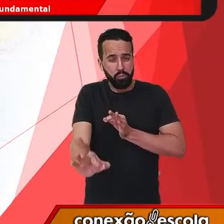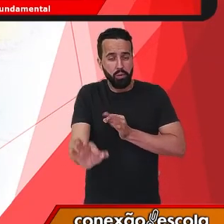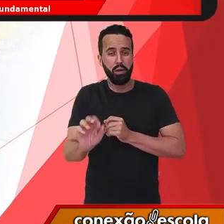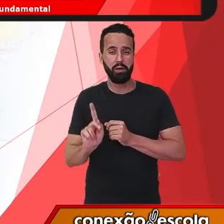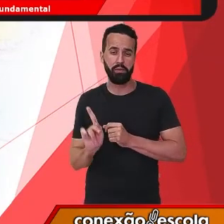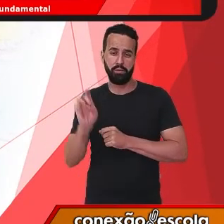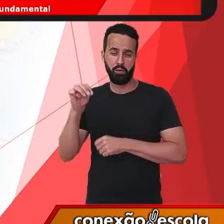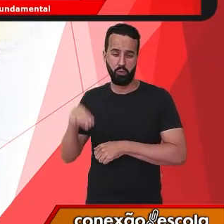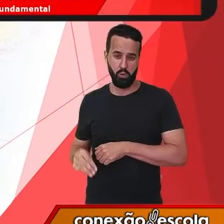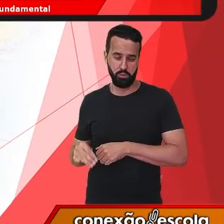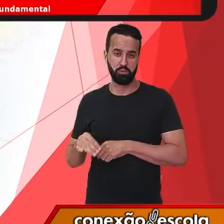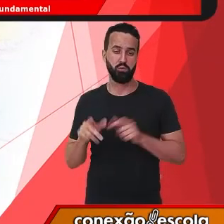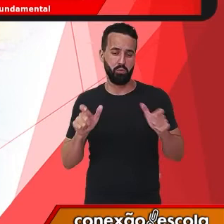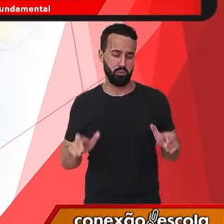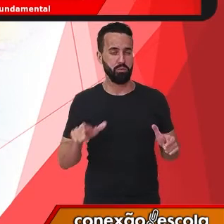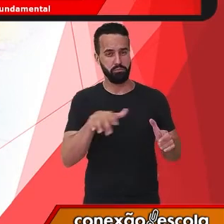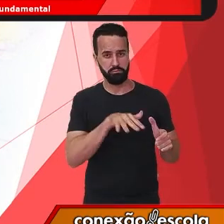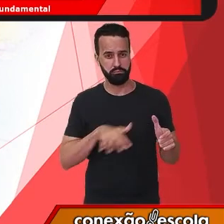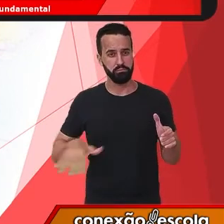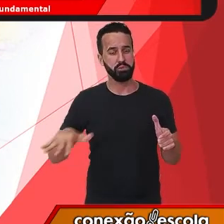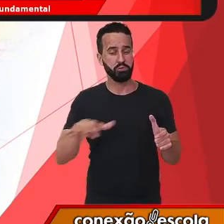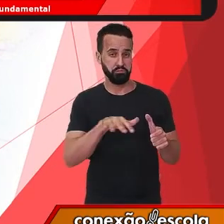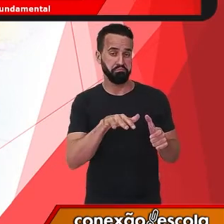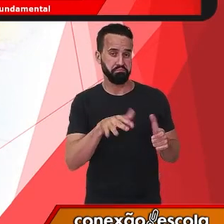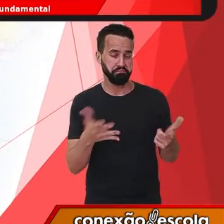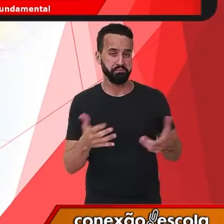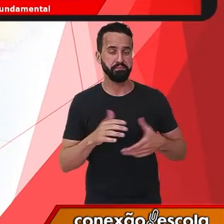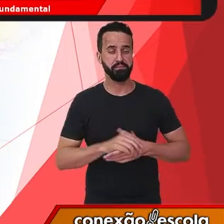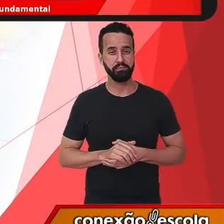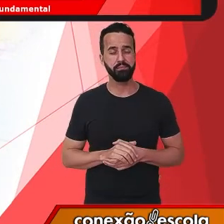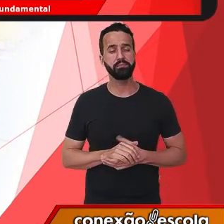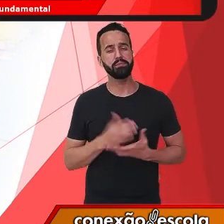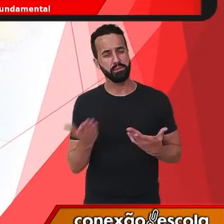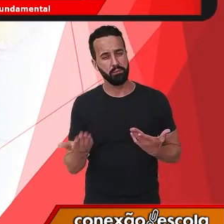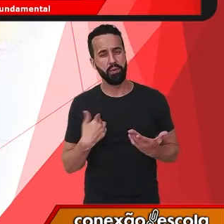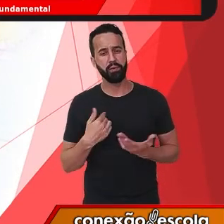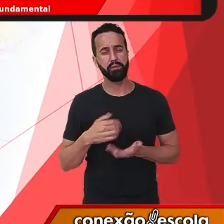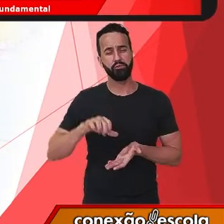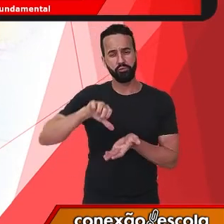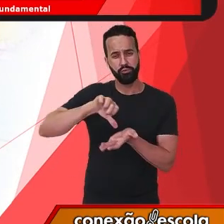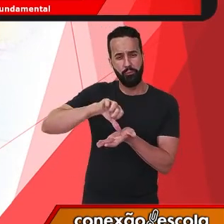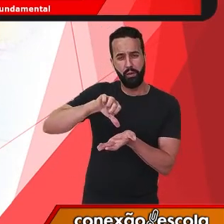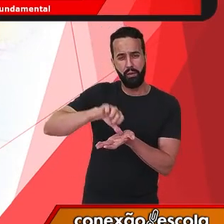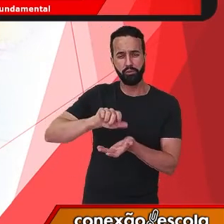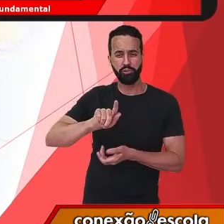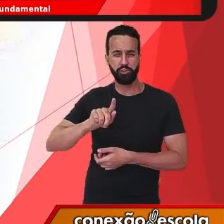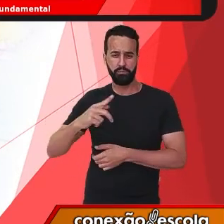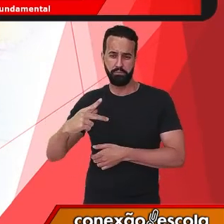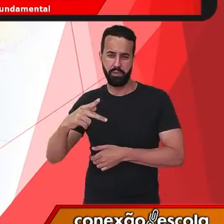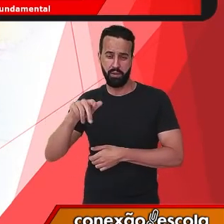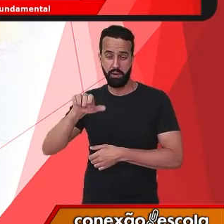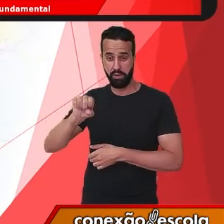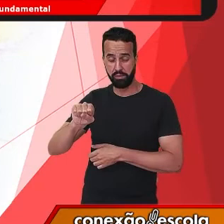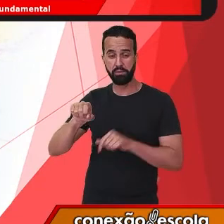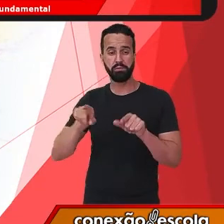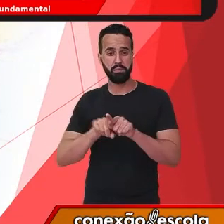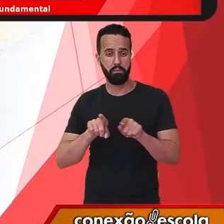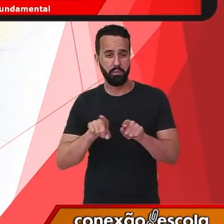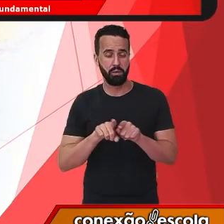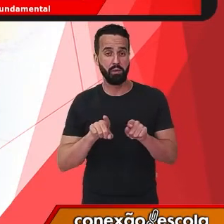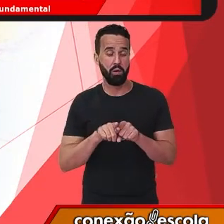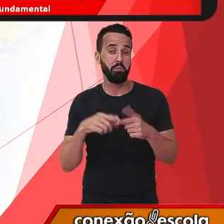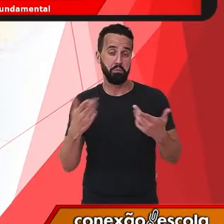quilômetros de um determinado a região quando você utiliza o seu mapa é claro que no GPS também a se você tiver utilizando um o